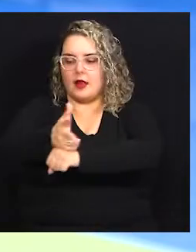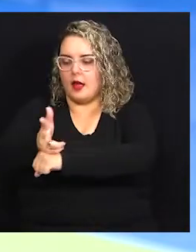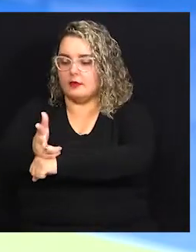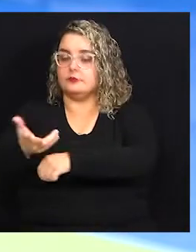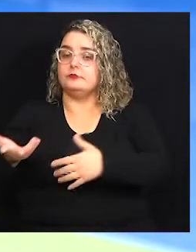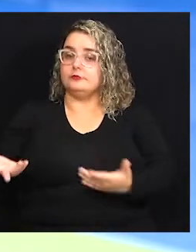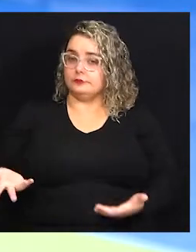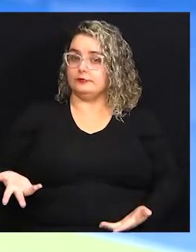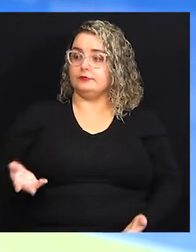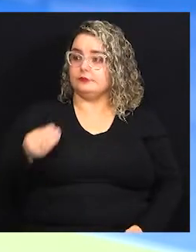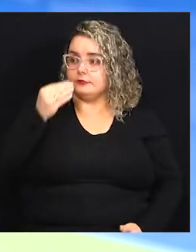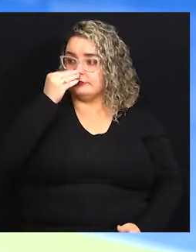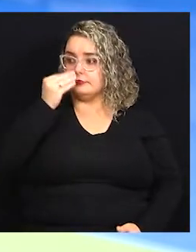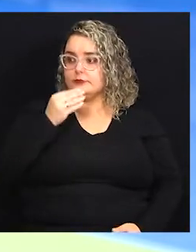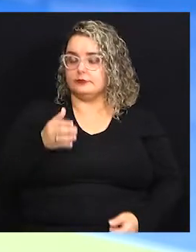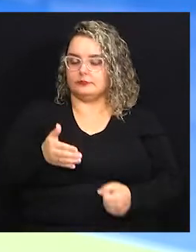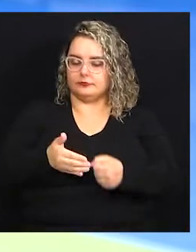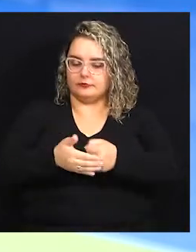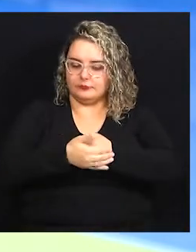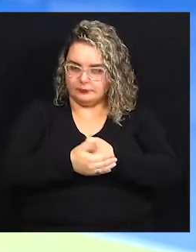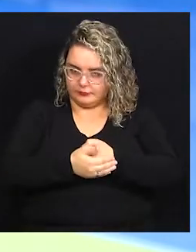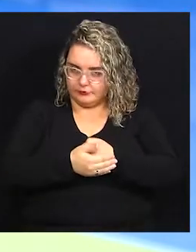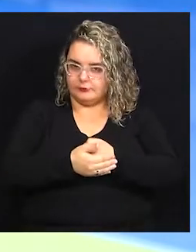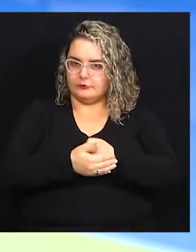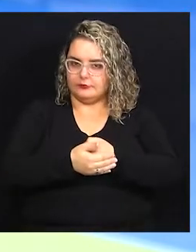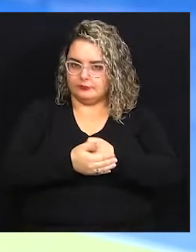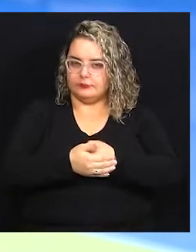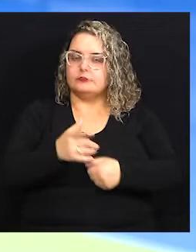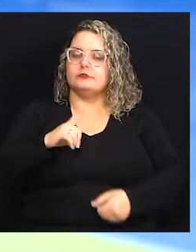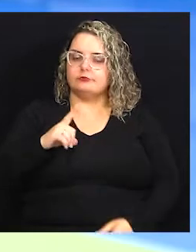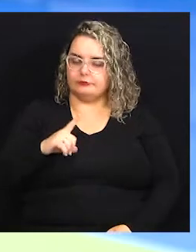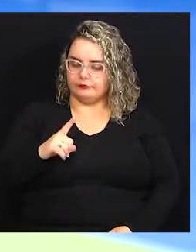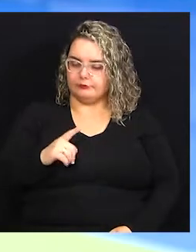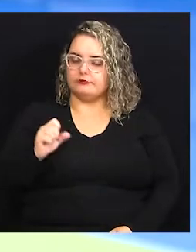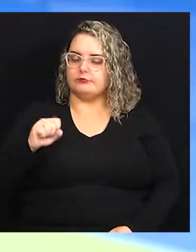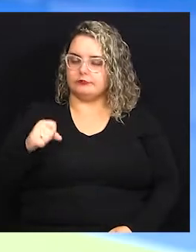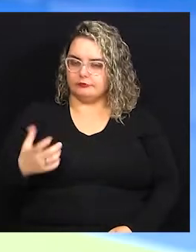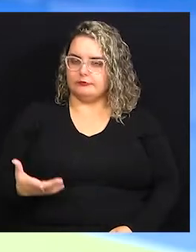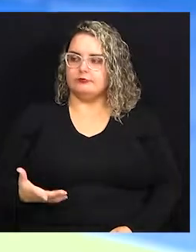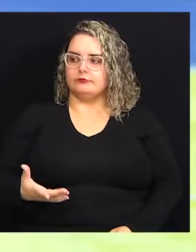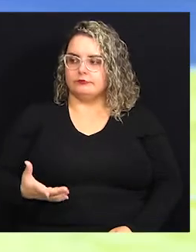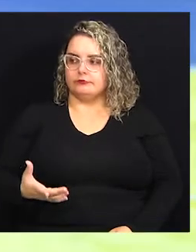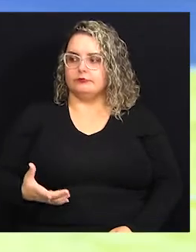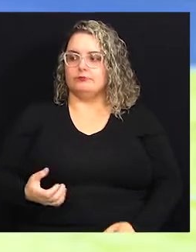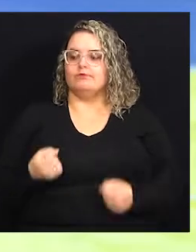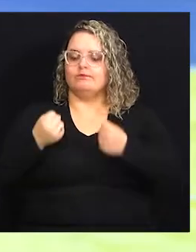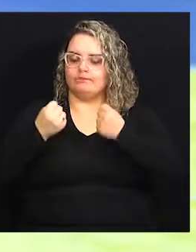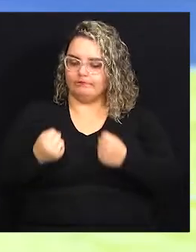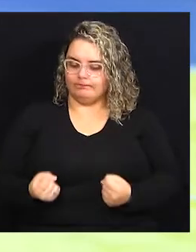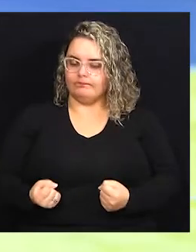essa discriminação ela fica oculta. Mas ela existe e ela é pesada.